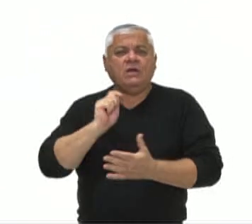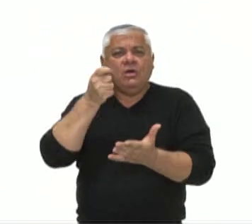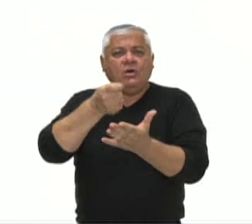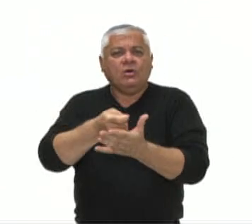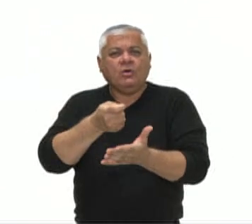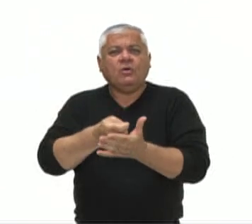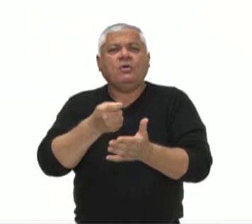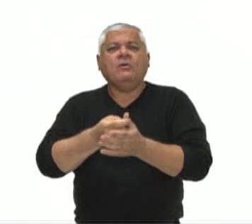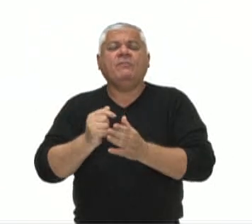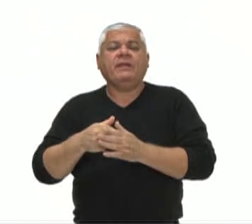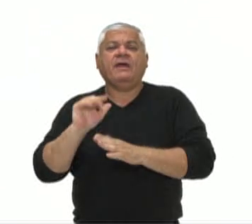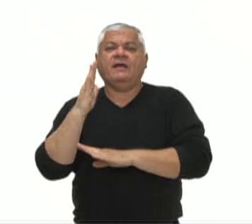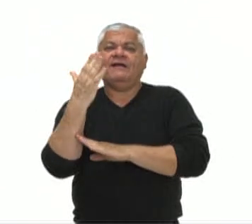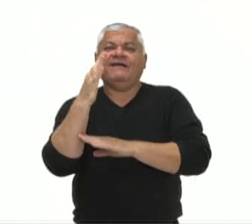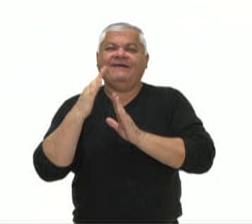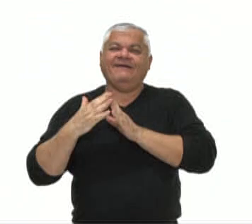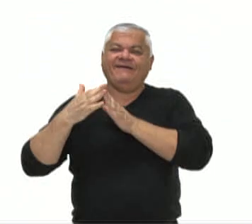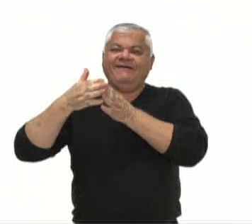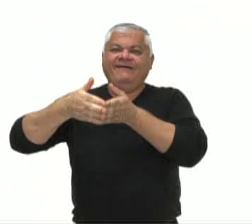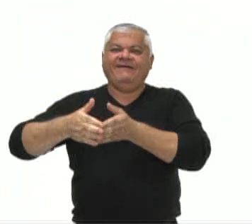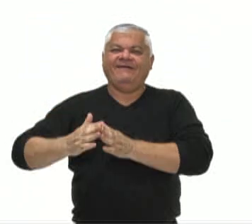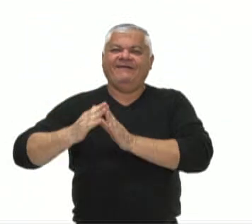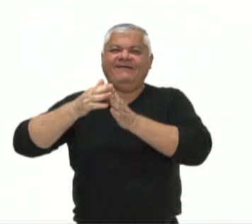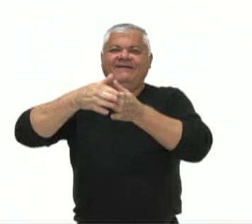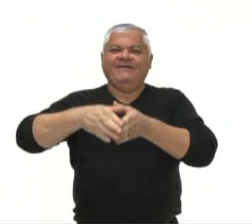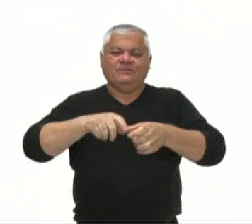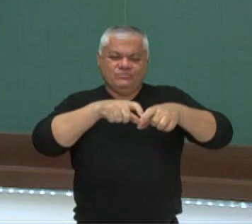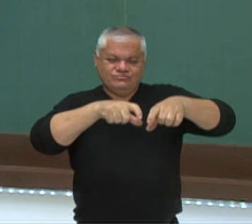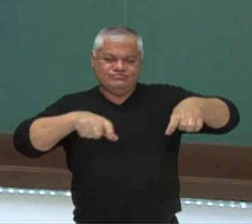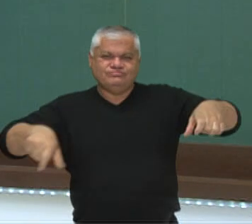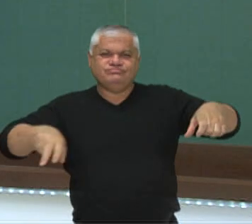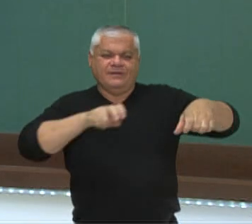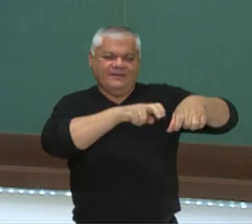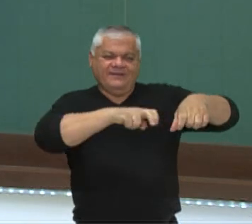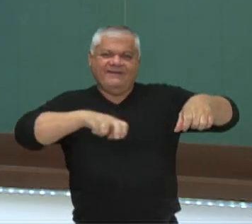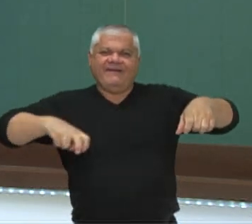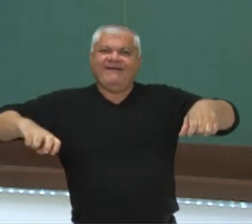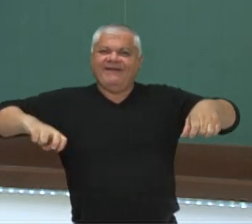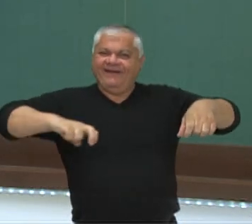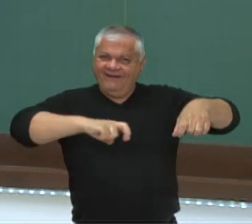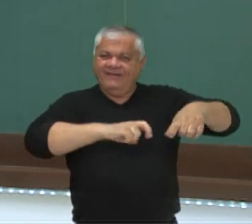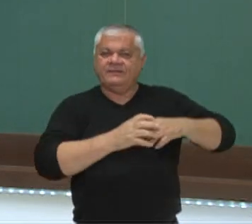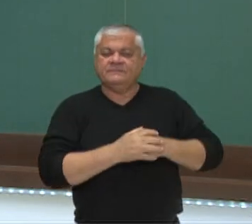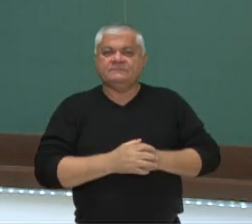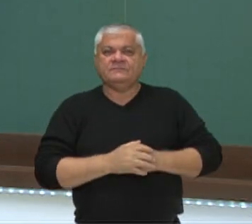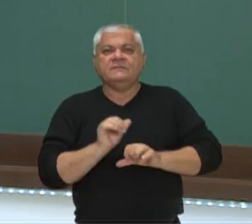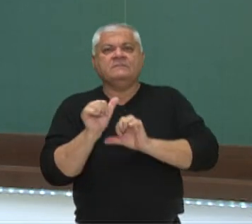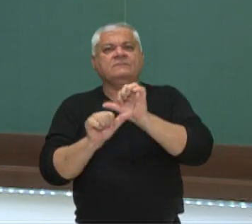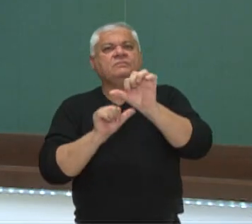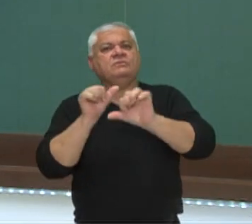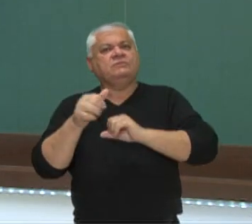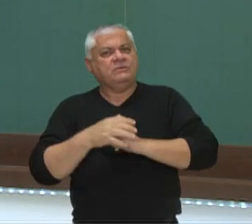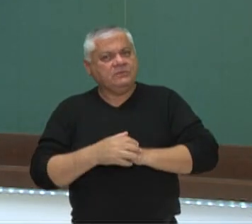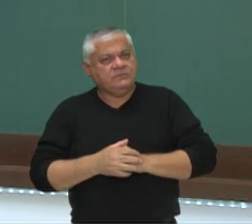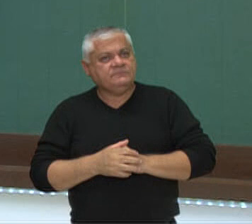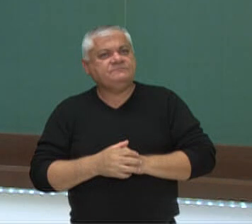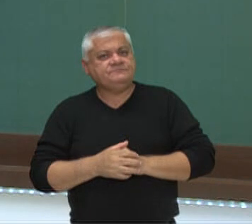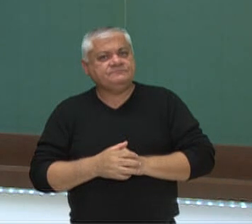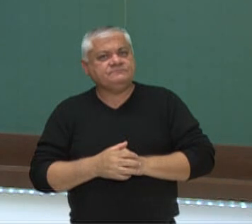daquelas caravelas cheias de cabos. Veja só, o personagem ele mudou, ele conseguiu